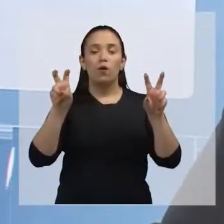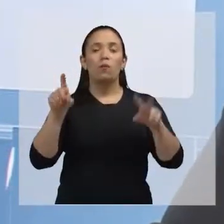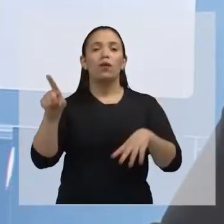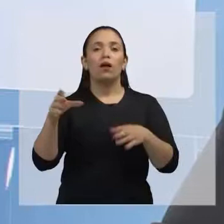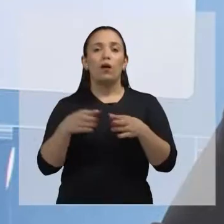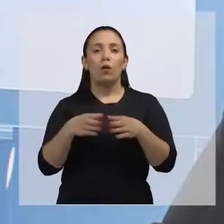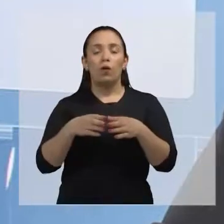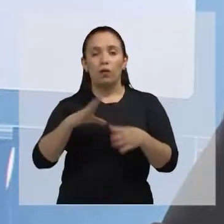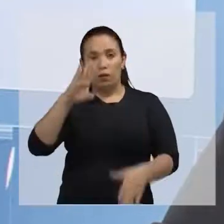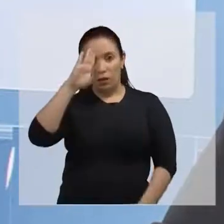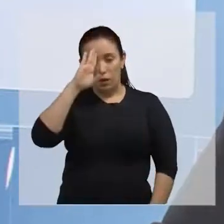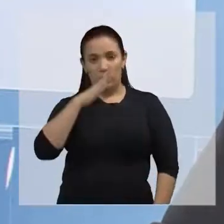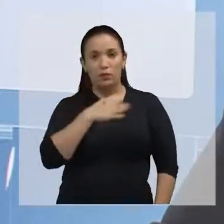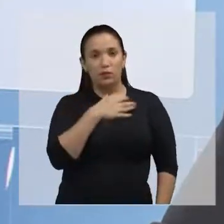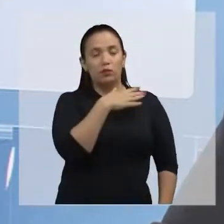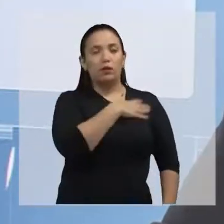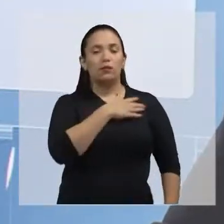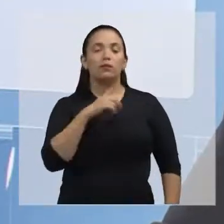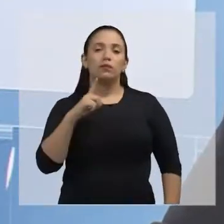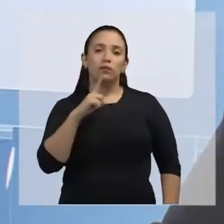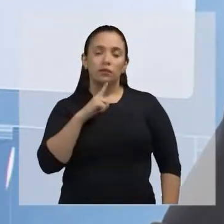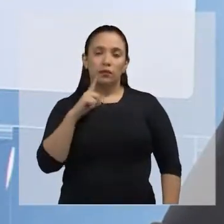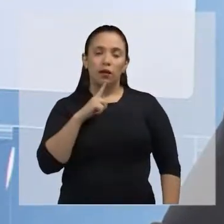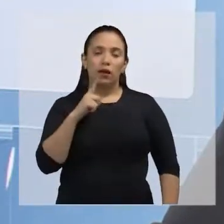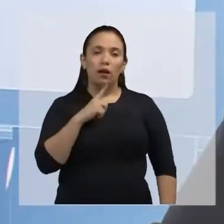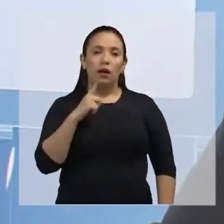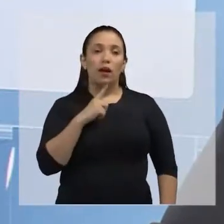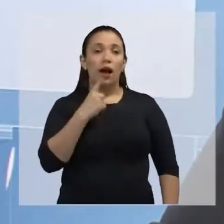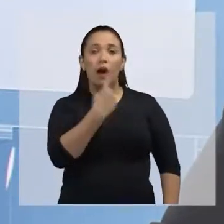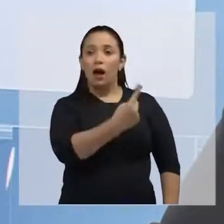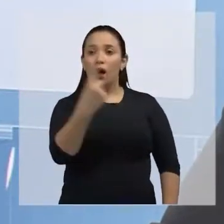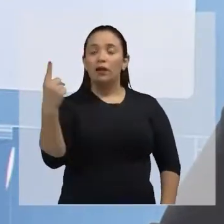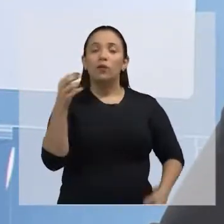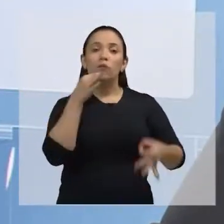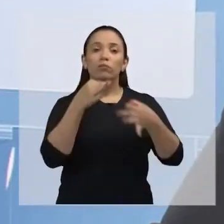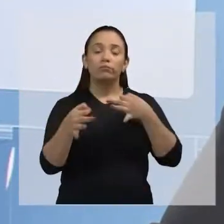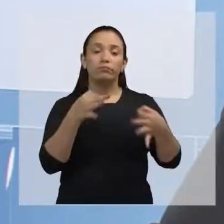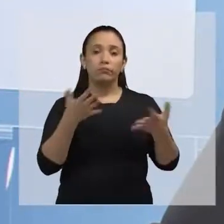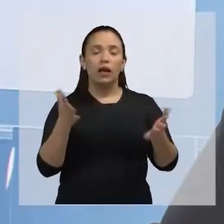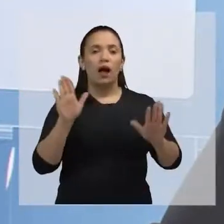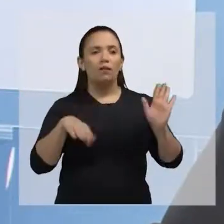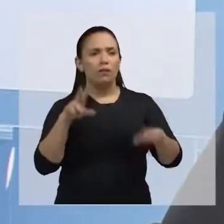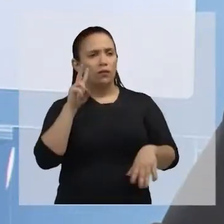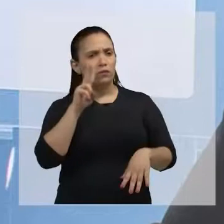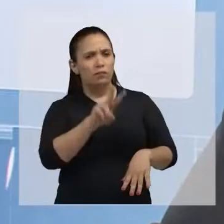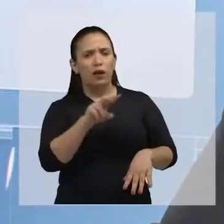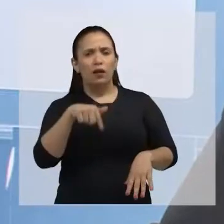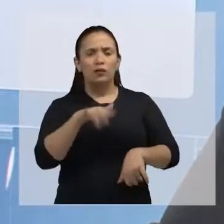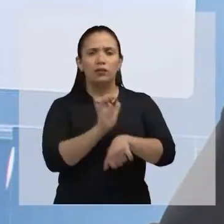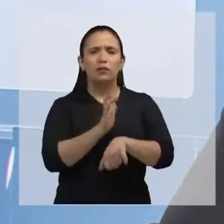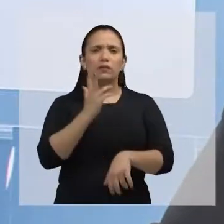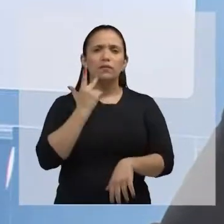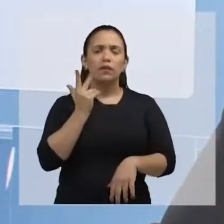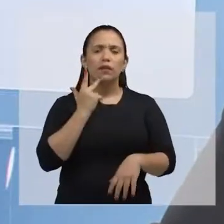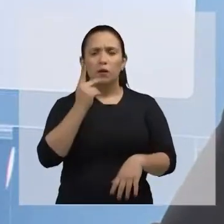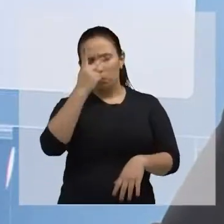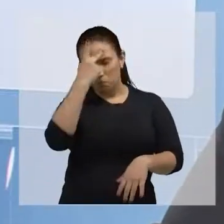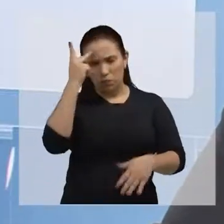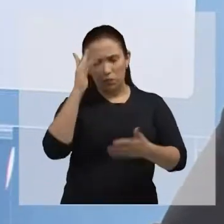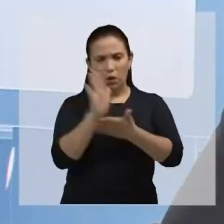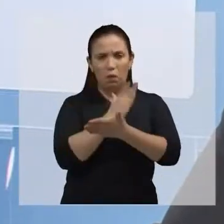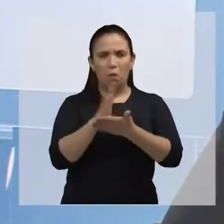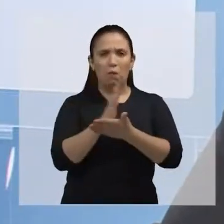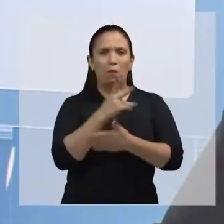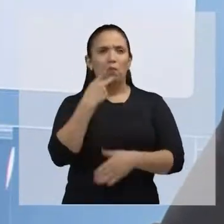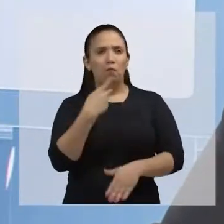né? No Supremo Tribunal Federal, tudo tem o entendimento que você quiser. Às vezes eu vejo algumas discussões, aqui mesmo no Ceará, as pessoas dizem assim, rapaz, o